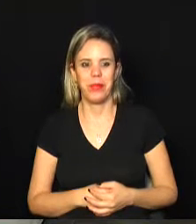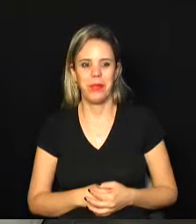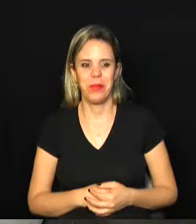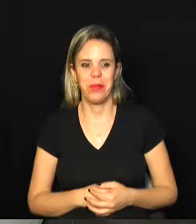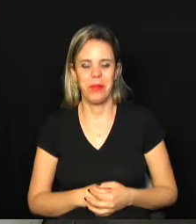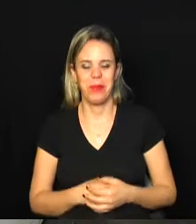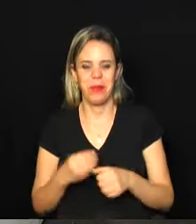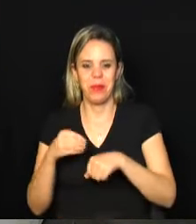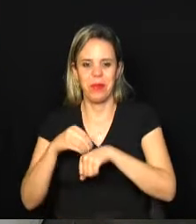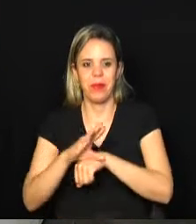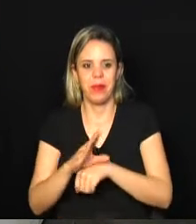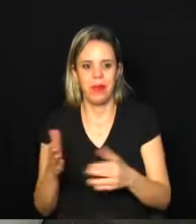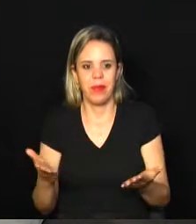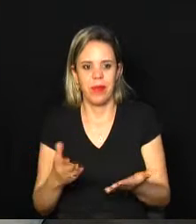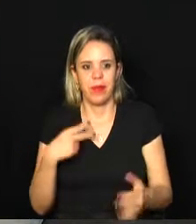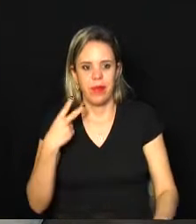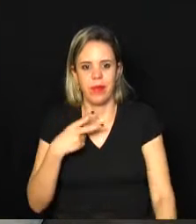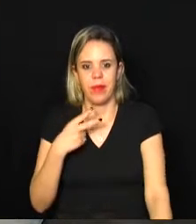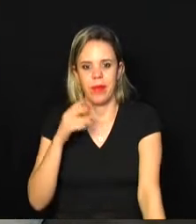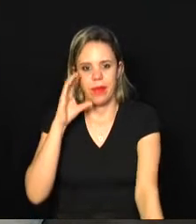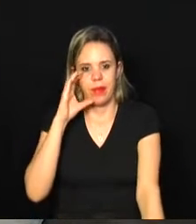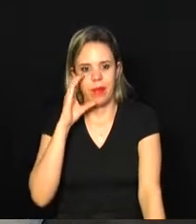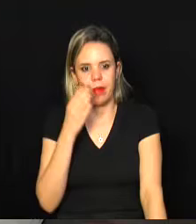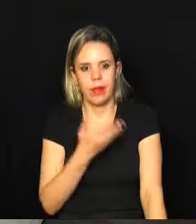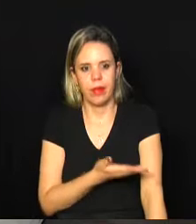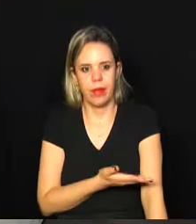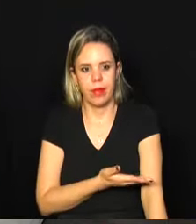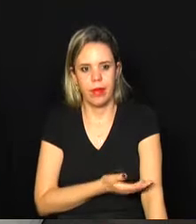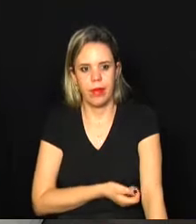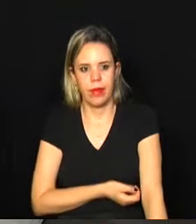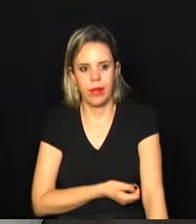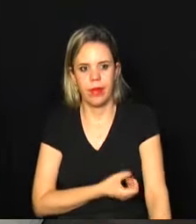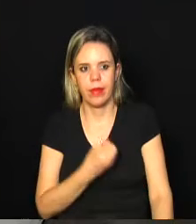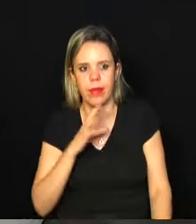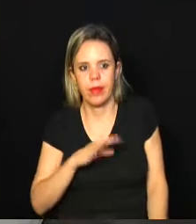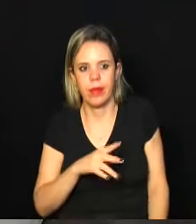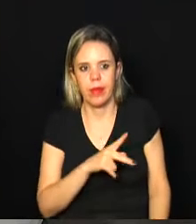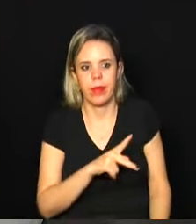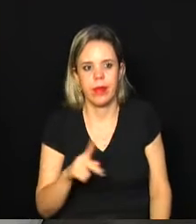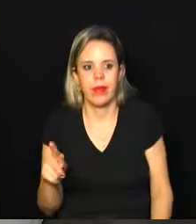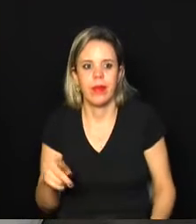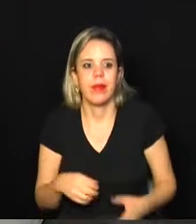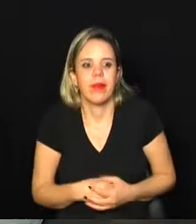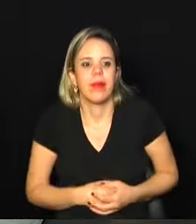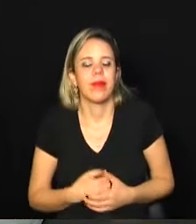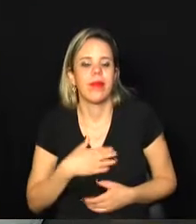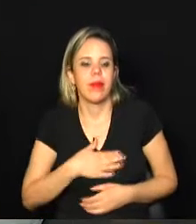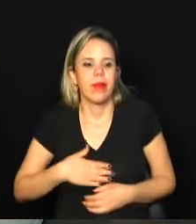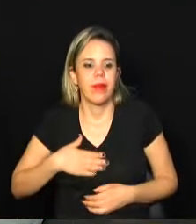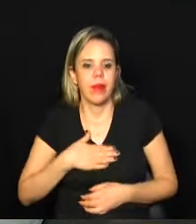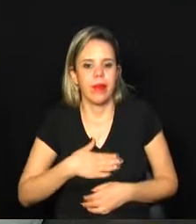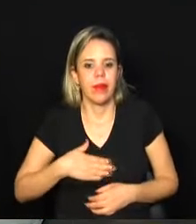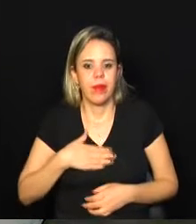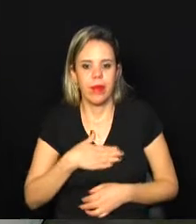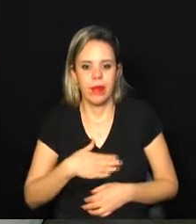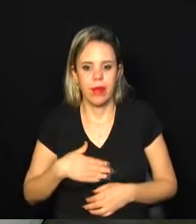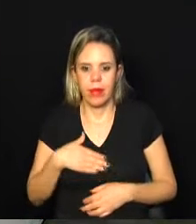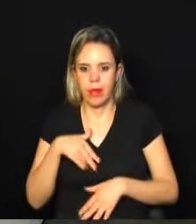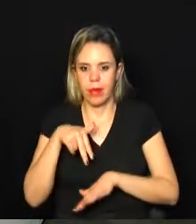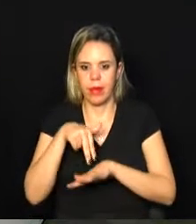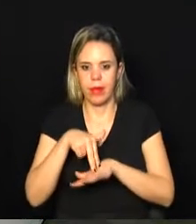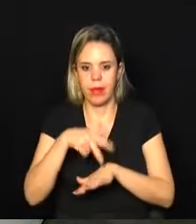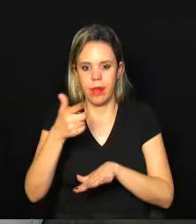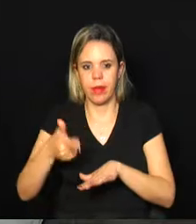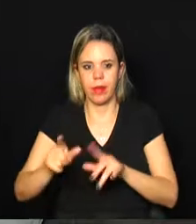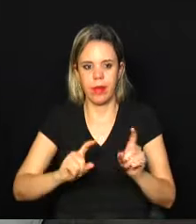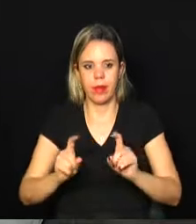o passo a palavra agora para o vereador Luís Cirilo Boa tarde Presidente é um prazer estar em